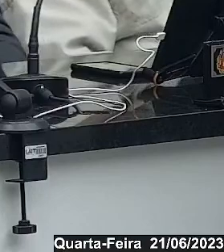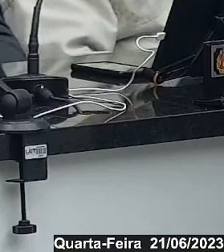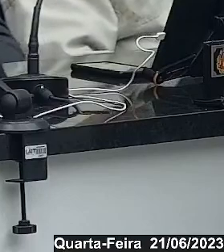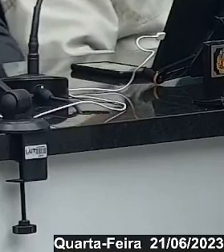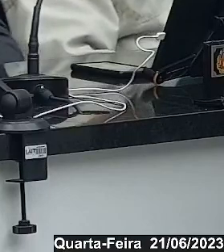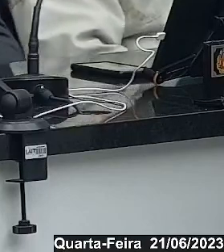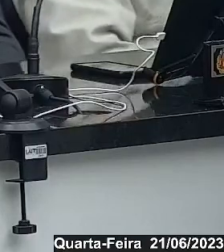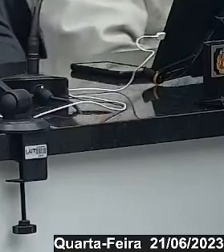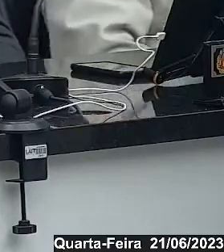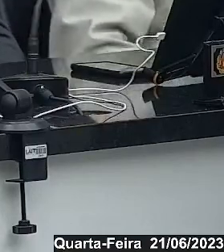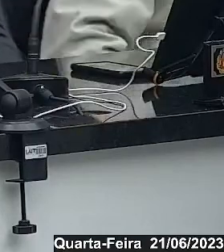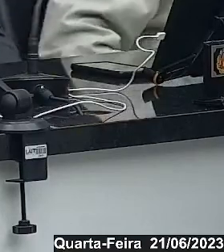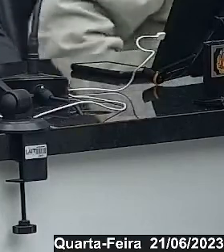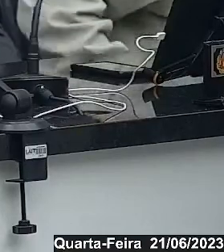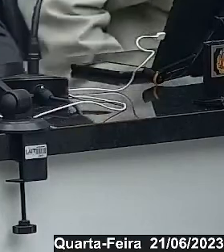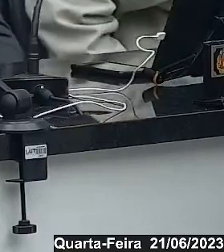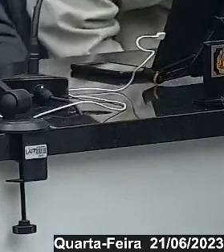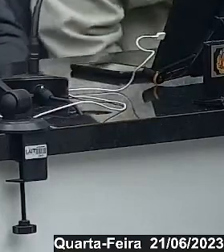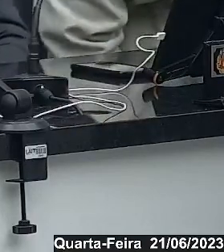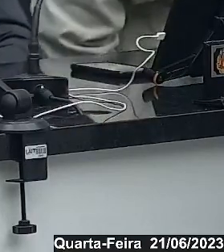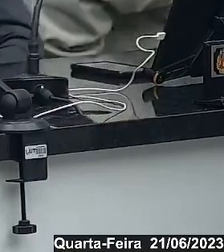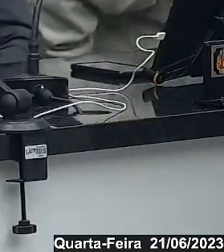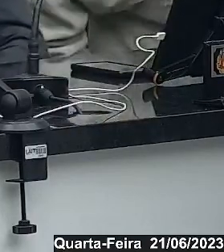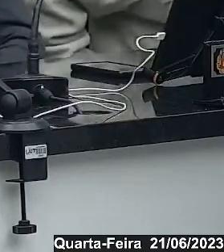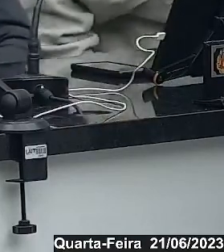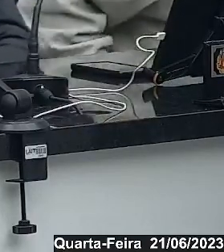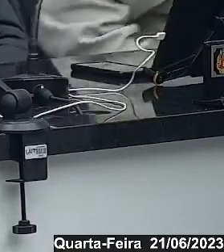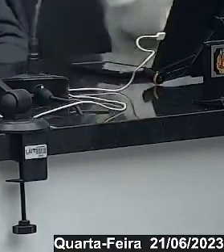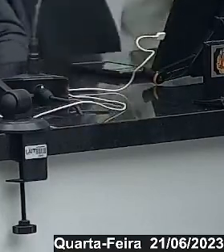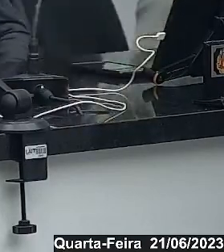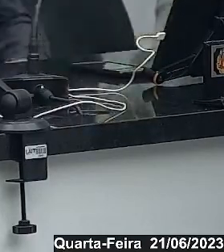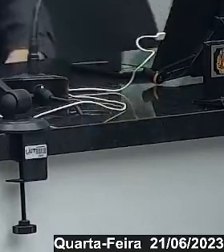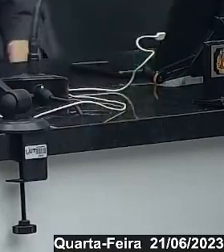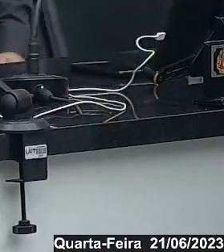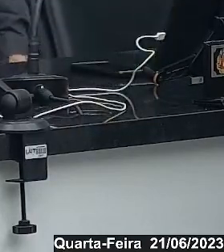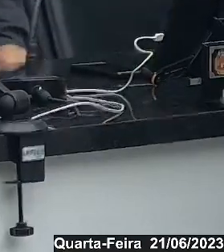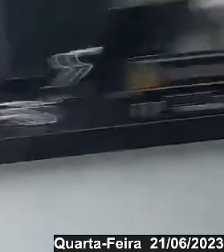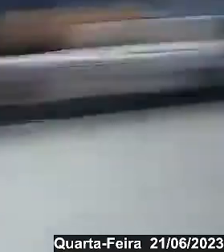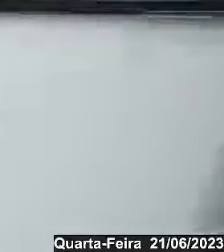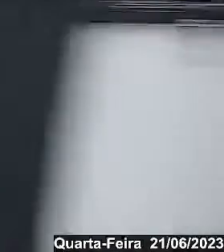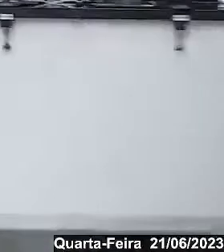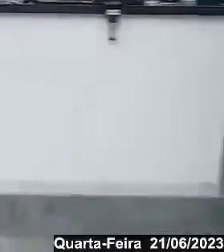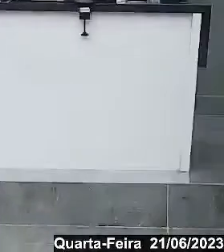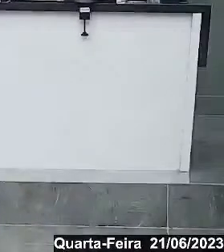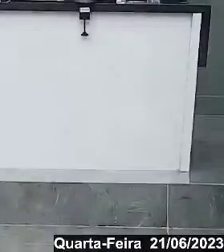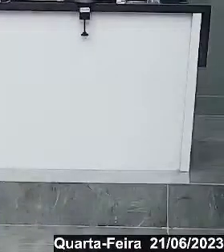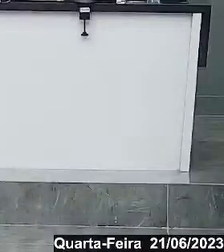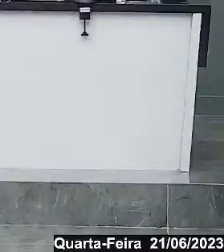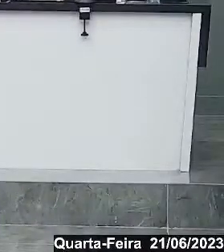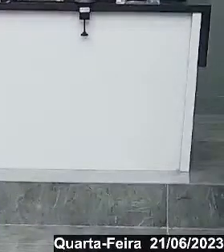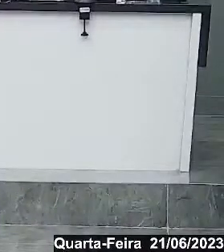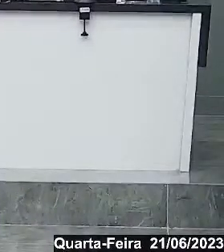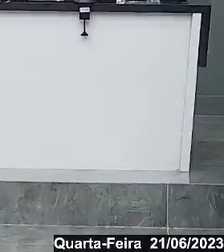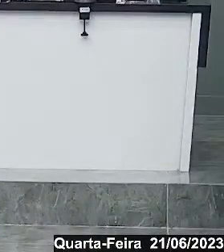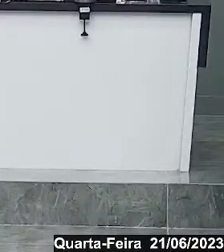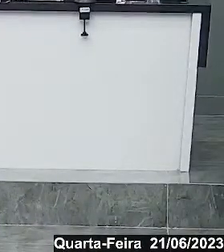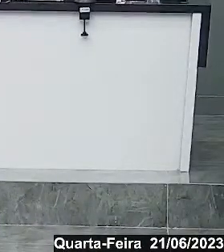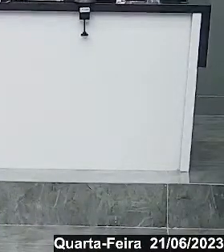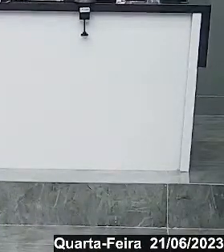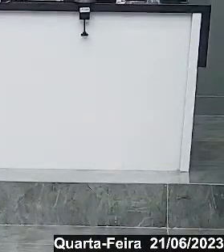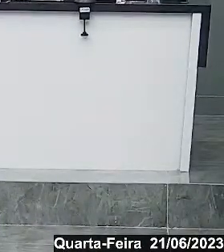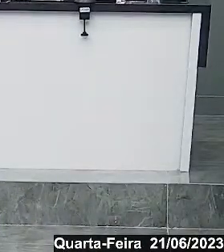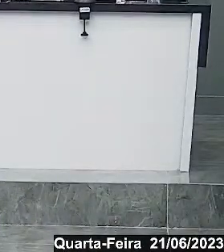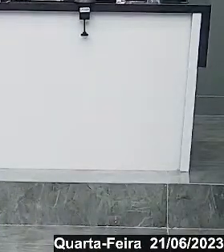aí. Próximo inscrito. Vereador Sander Castro. Com a palavra, vereador Sander. Bom dia